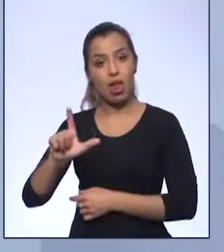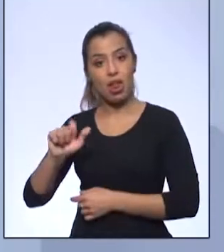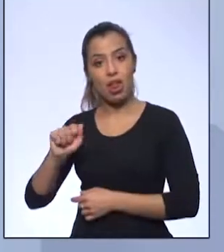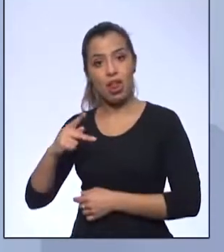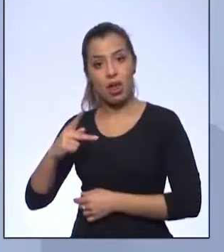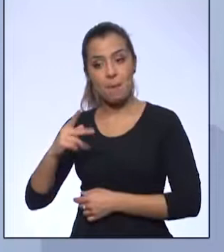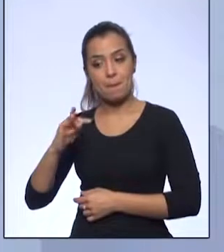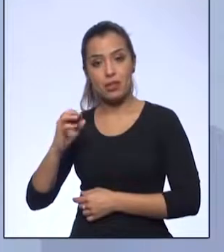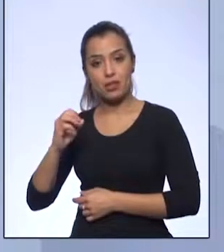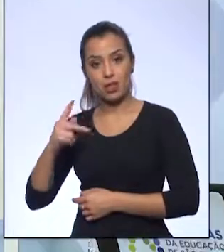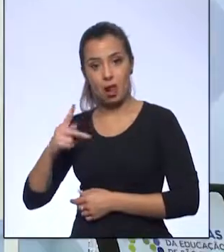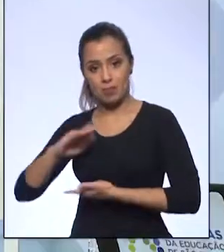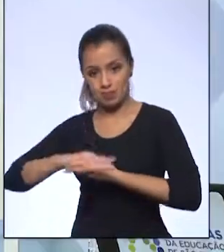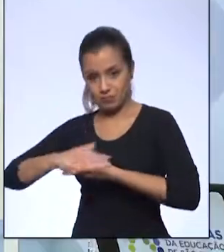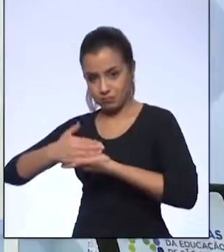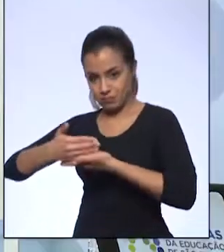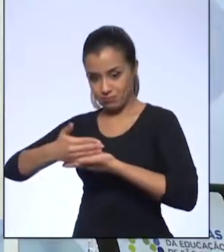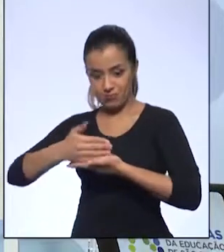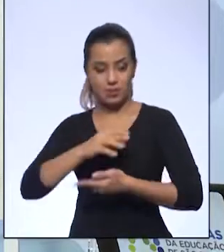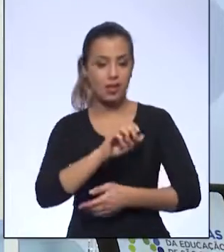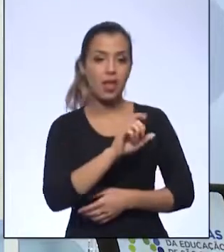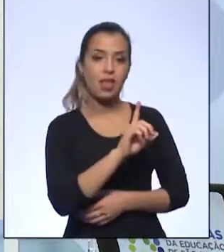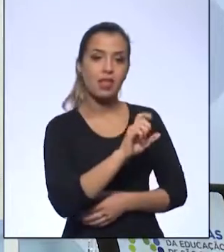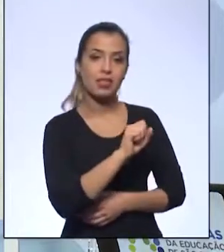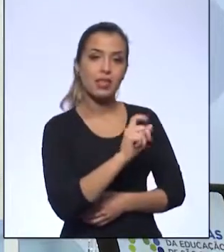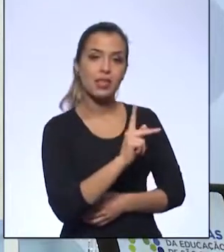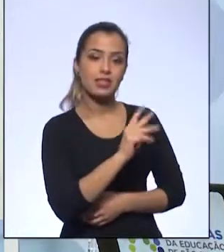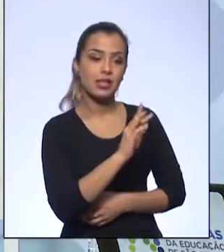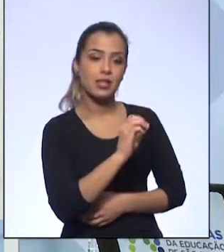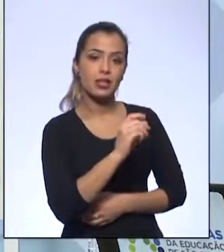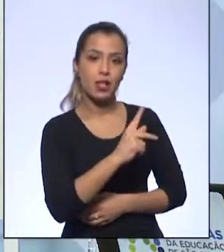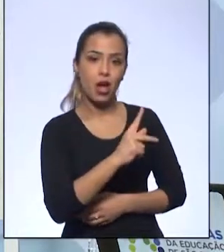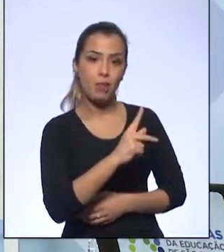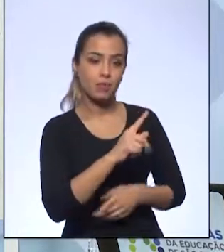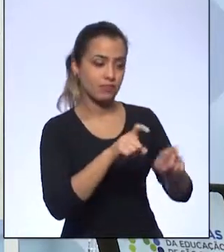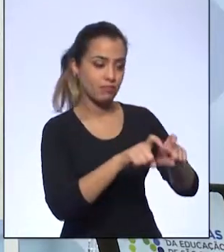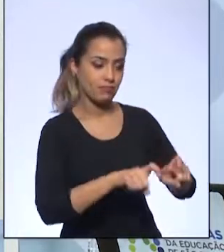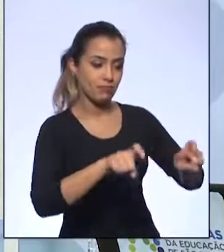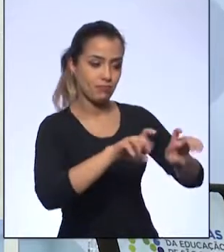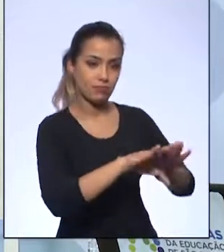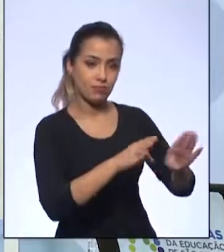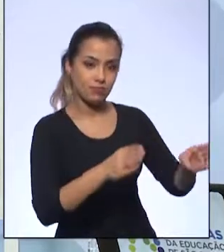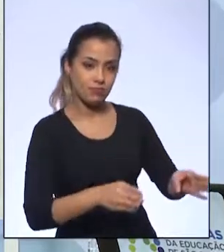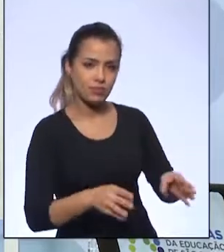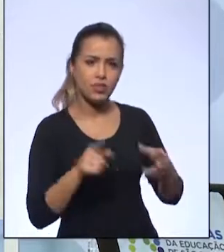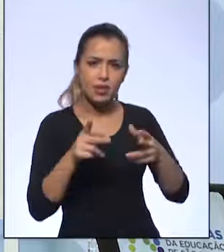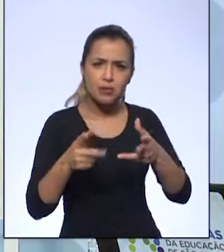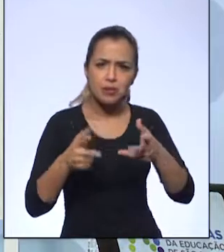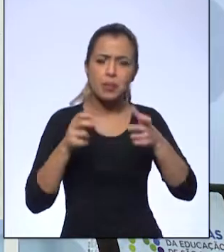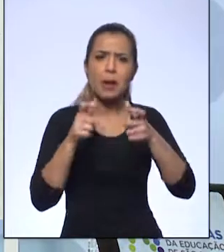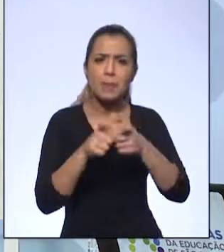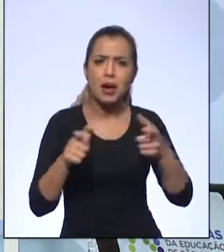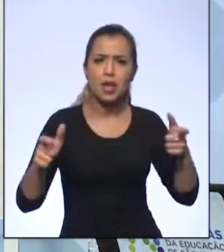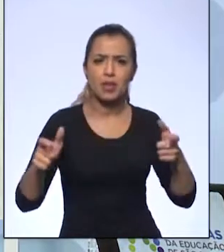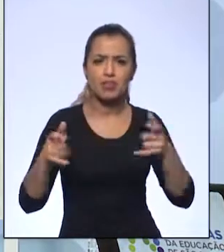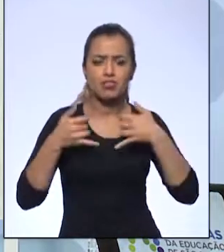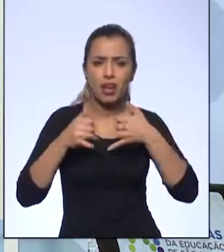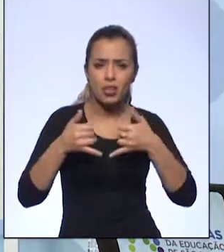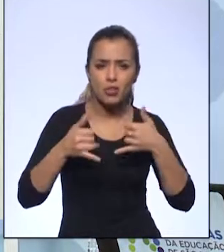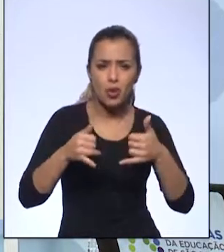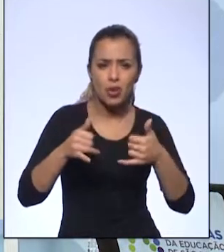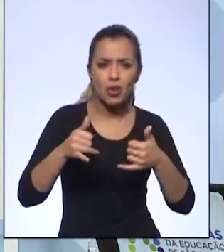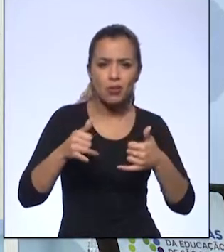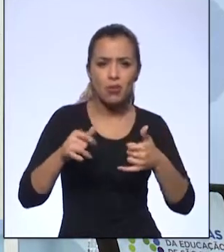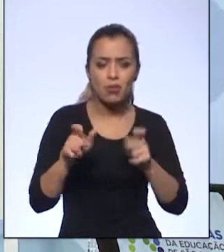laptop. Vocês perceberam como os eletrônicos, muitos deles terminam com ER, né? Lá no 8º ano,